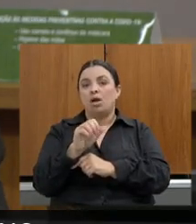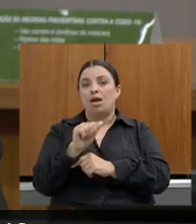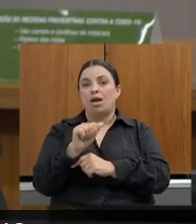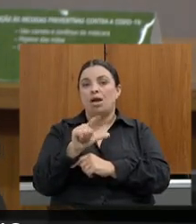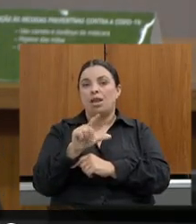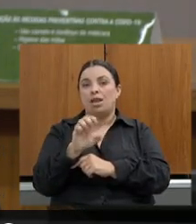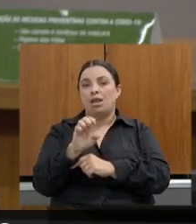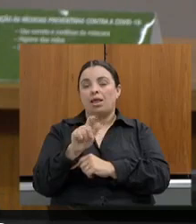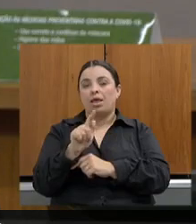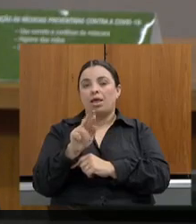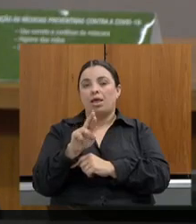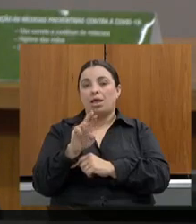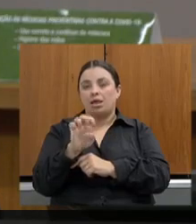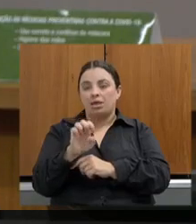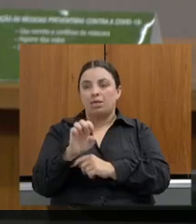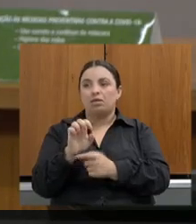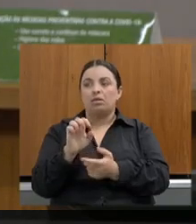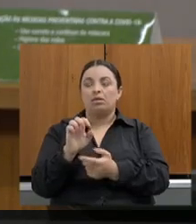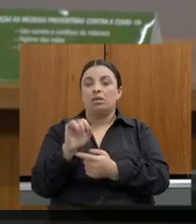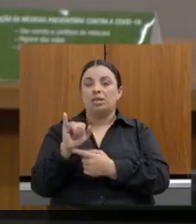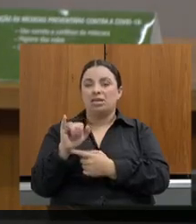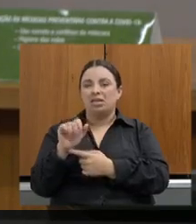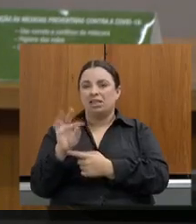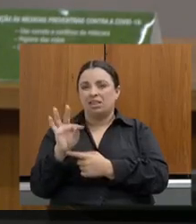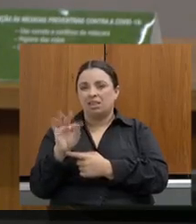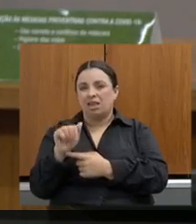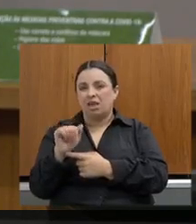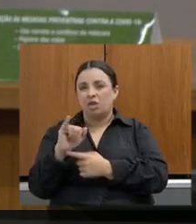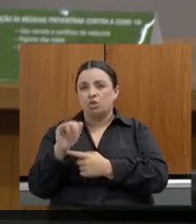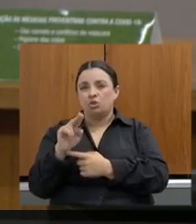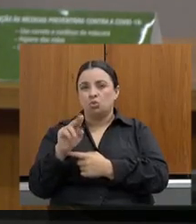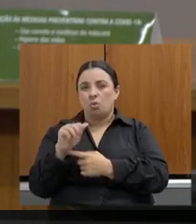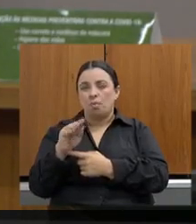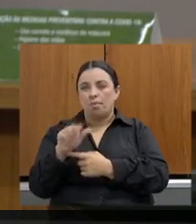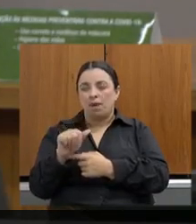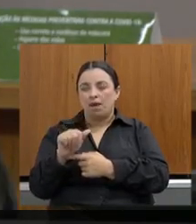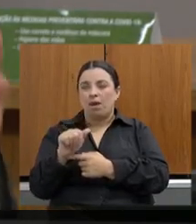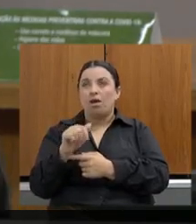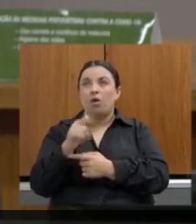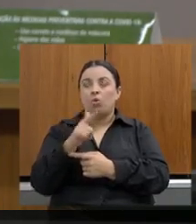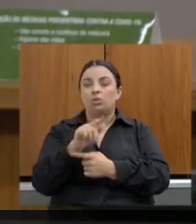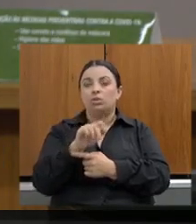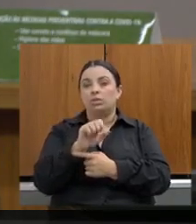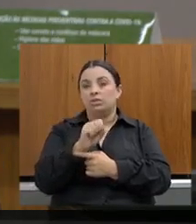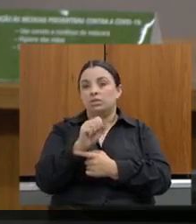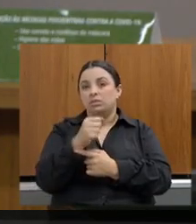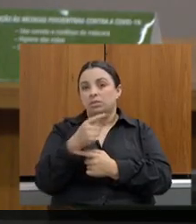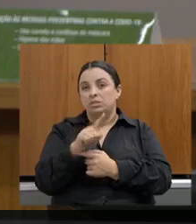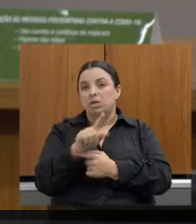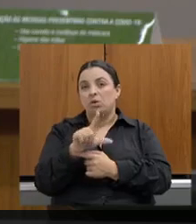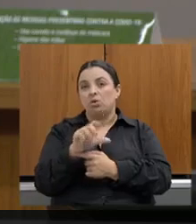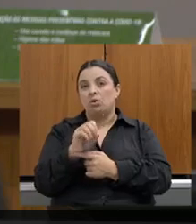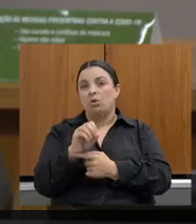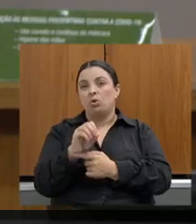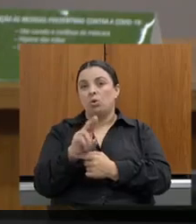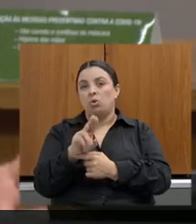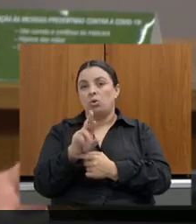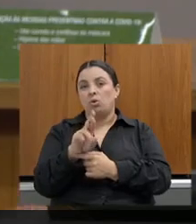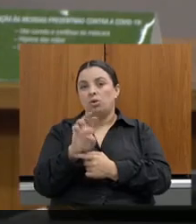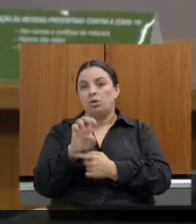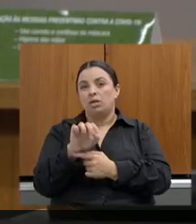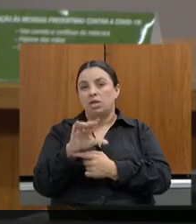Itajubá que ela regiolli do Sul demissão Lourenço tivemos lá ouvir o problemas no dimensionamento